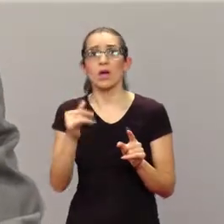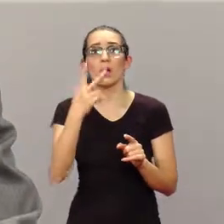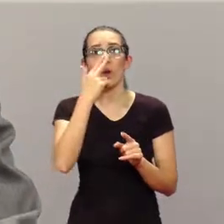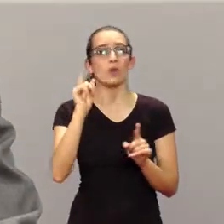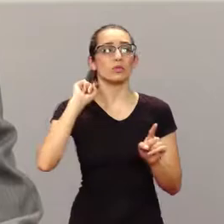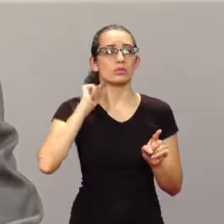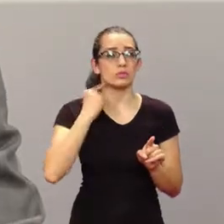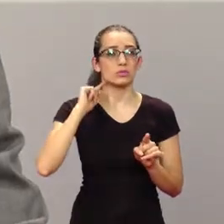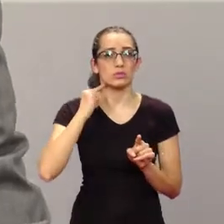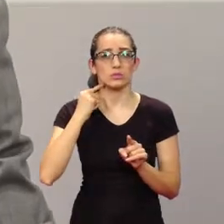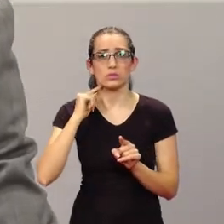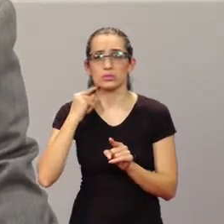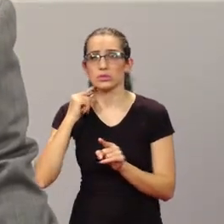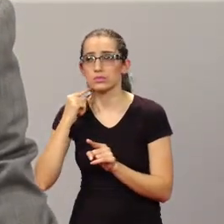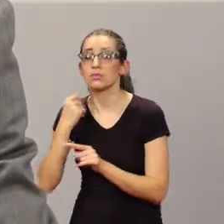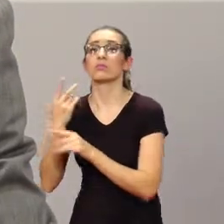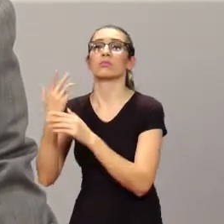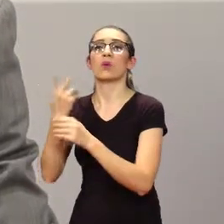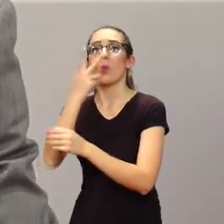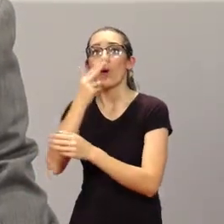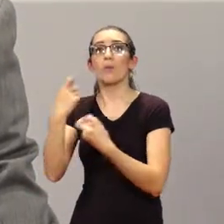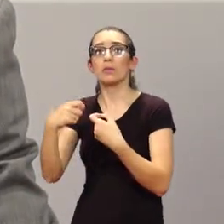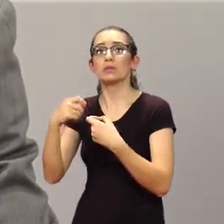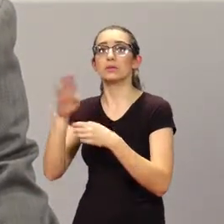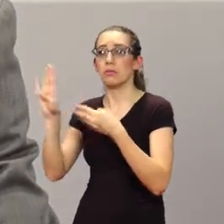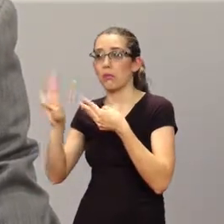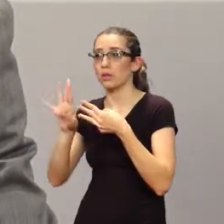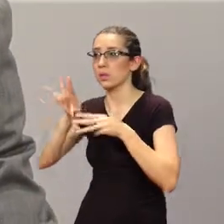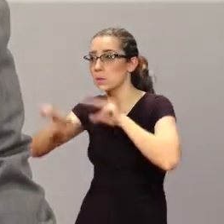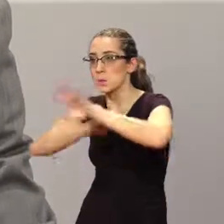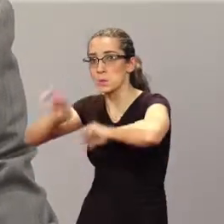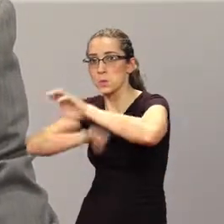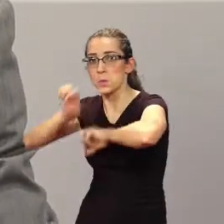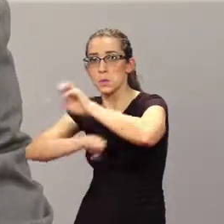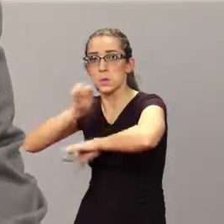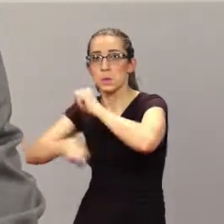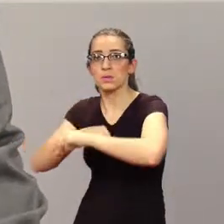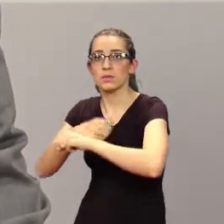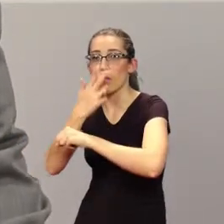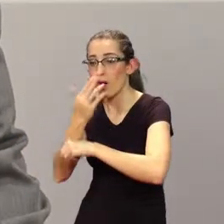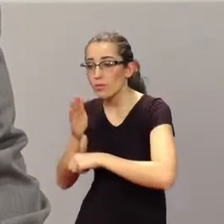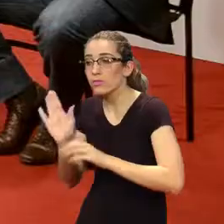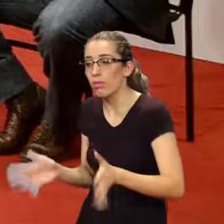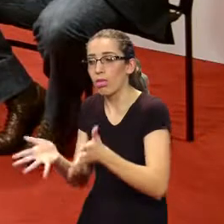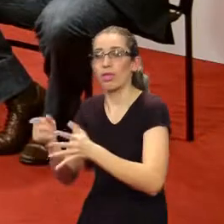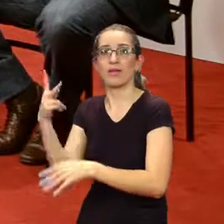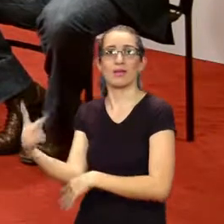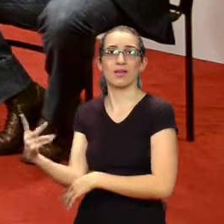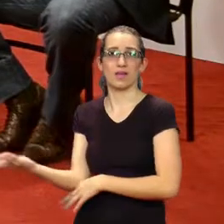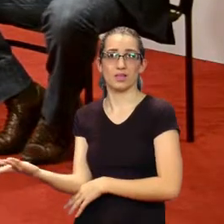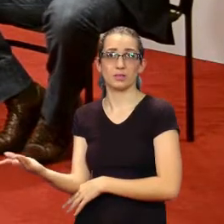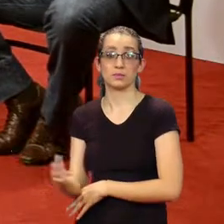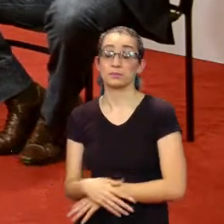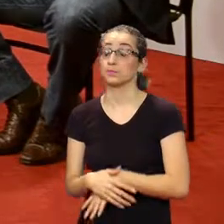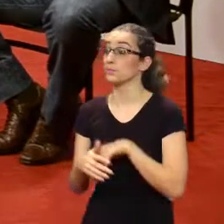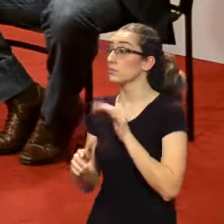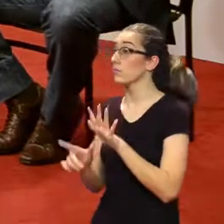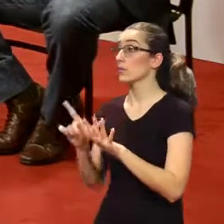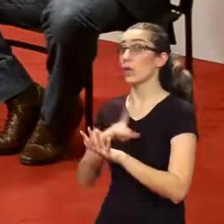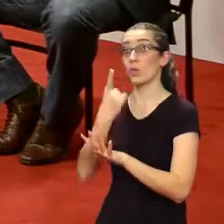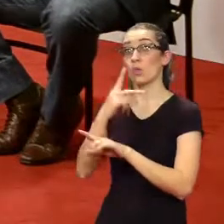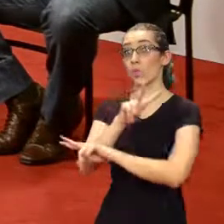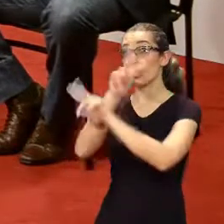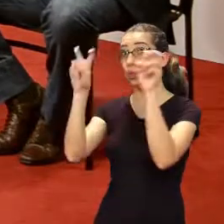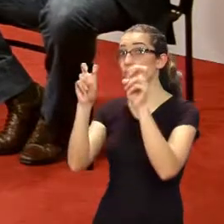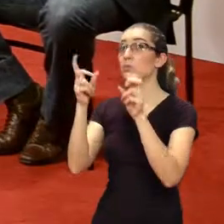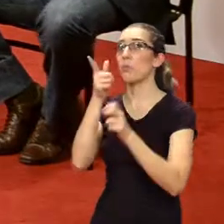longo período de tempo com a sacarose sendo substrato, sendo alimento para aquela bactéria. E aí tem uma questão muito interessante, que